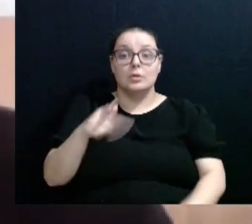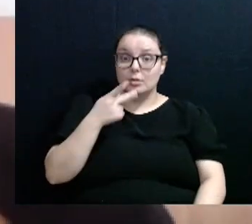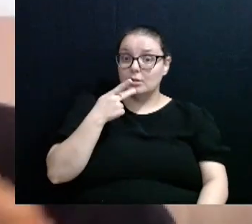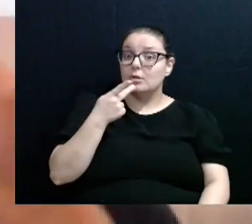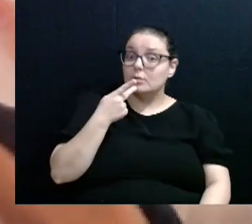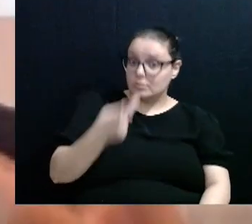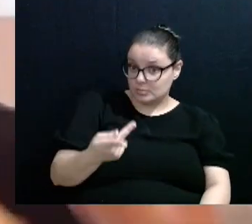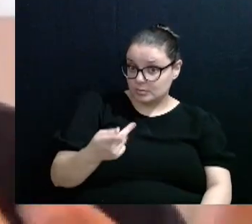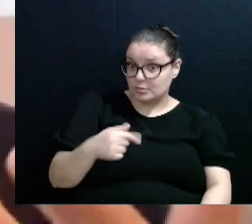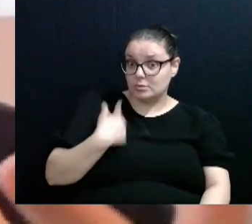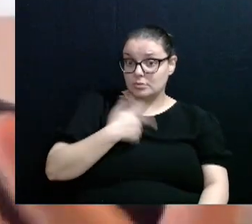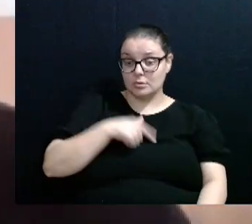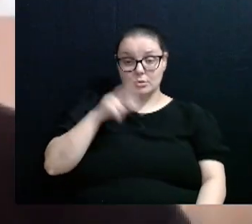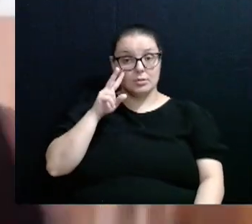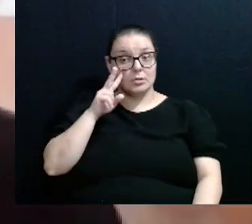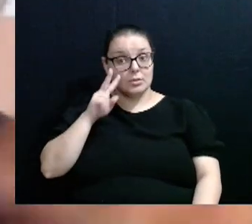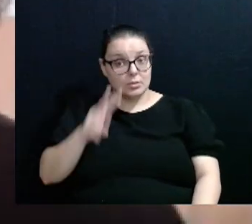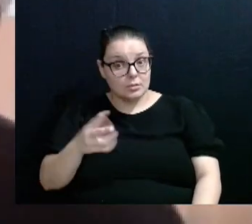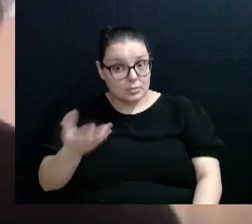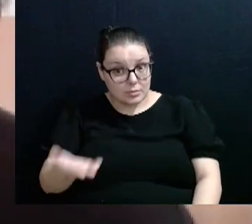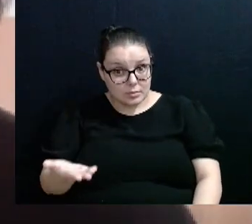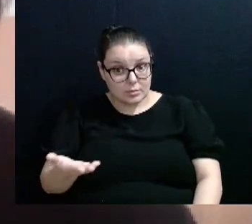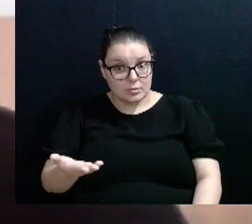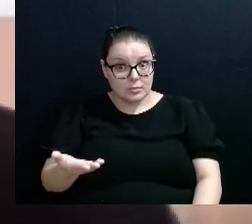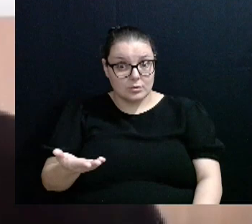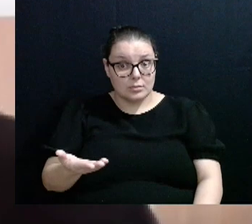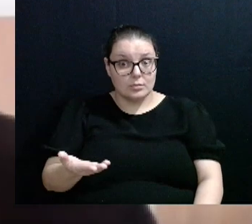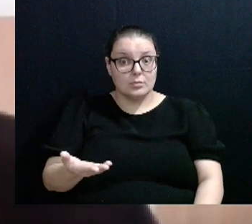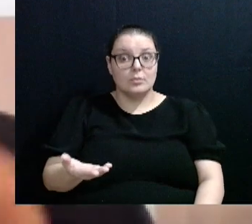que ele foi induzido